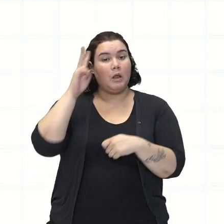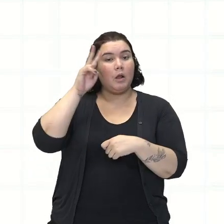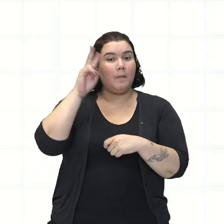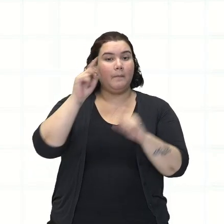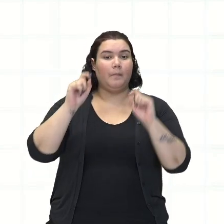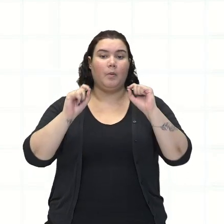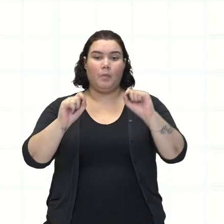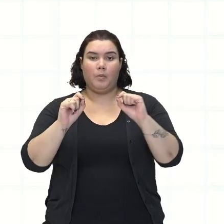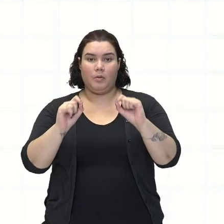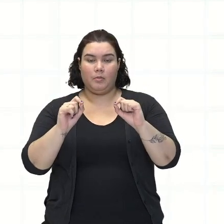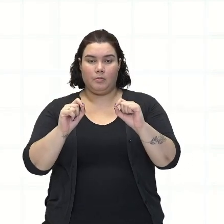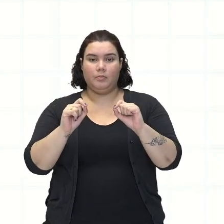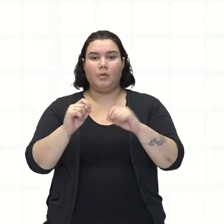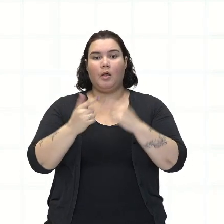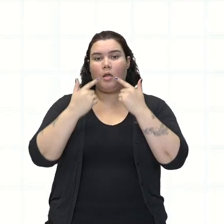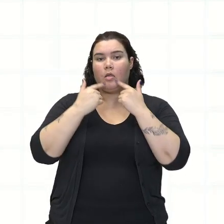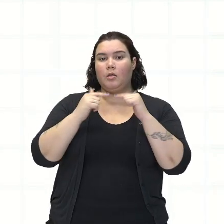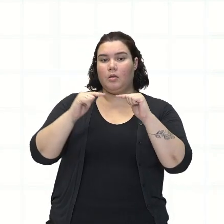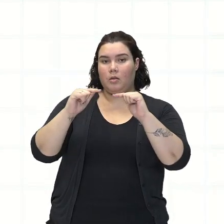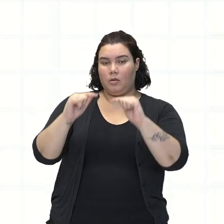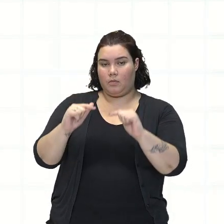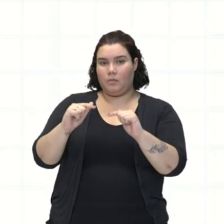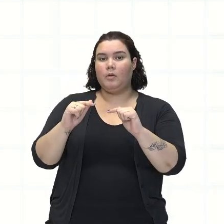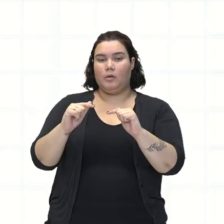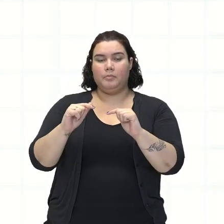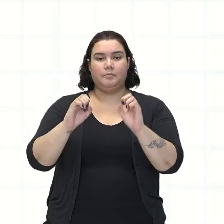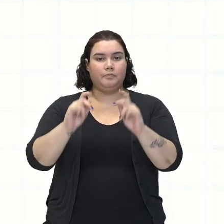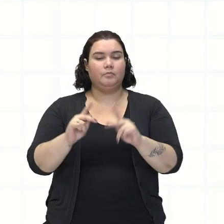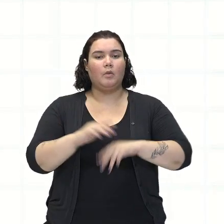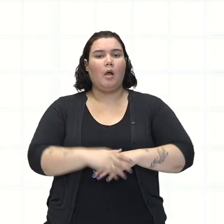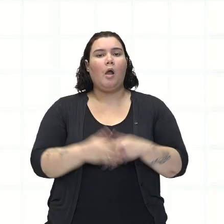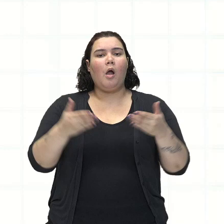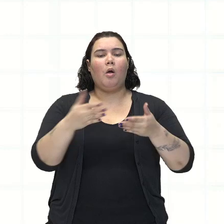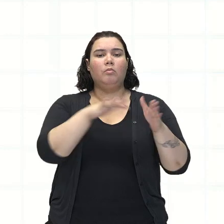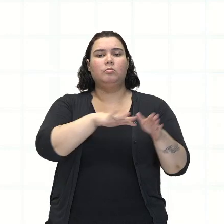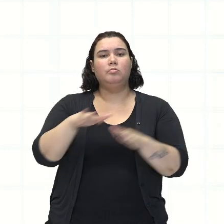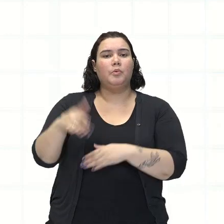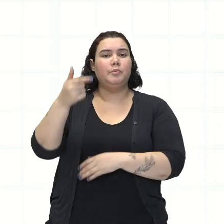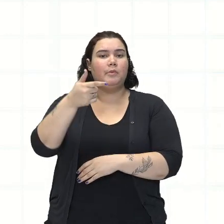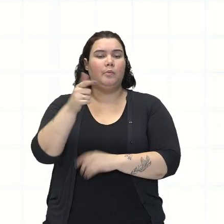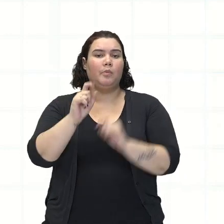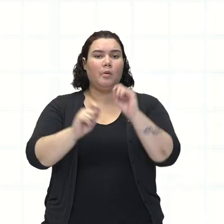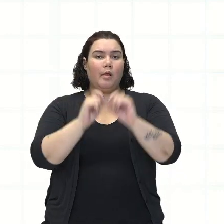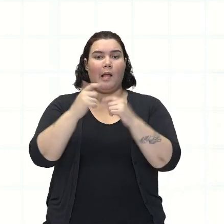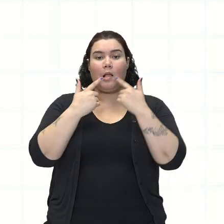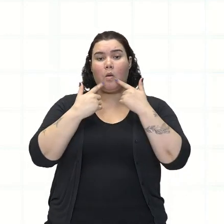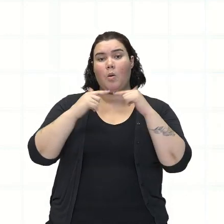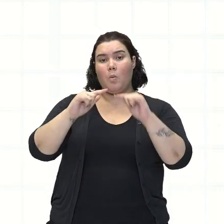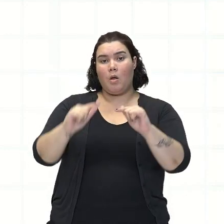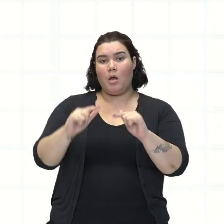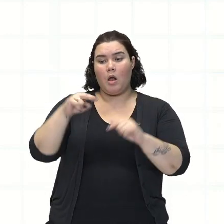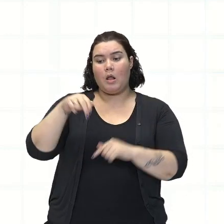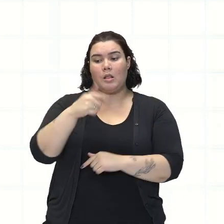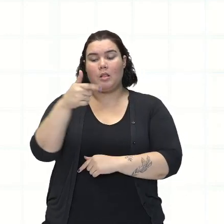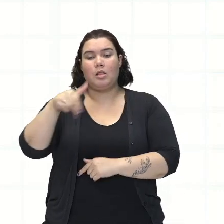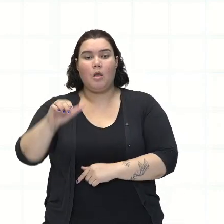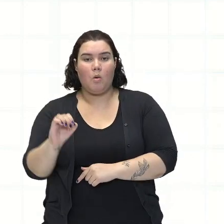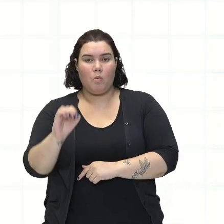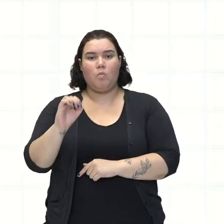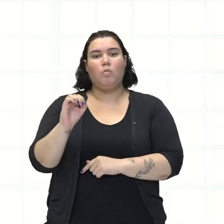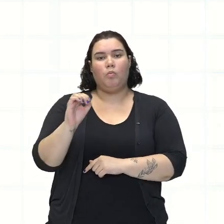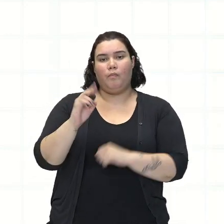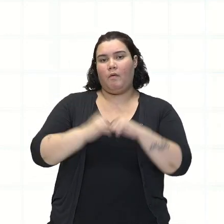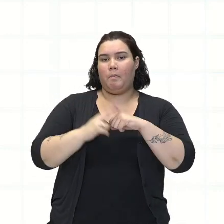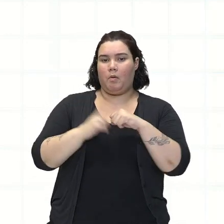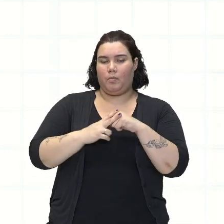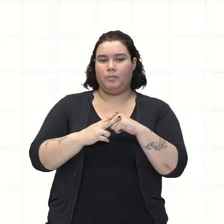é a linguagem não verbal. A necessidade humana de comunicar-se acaba